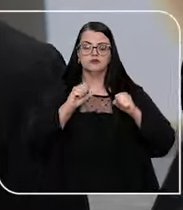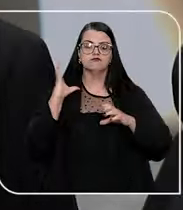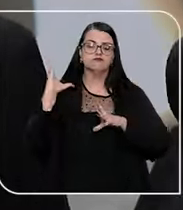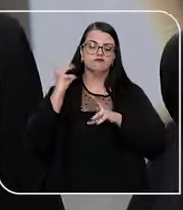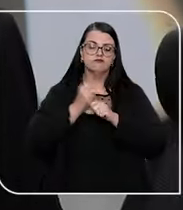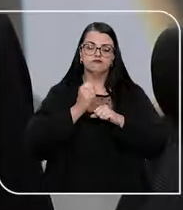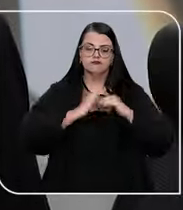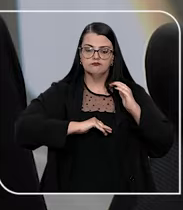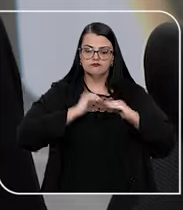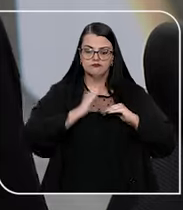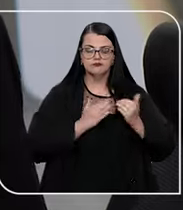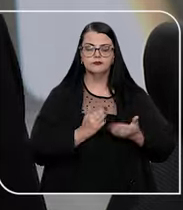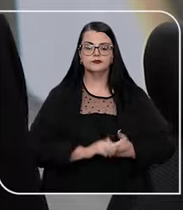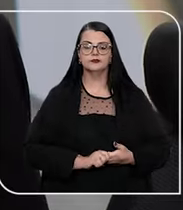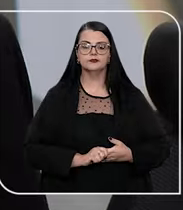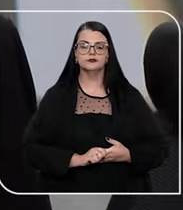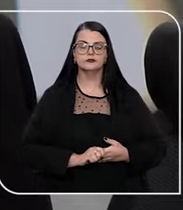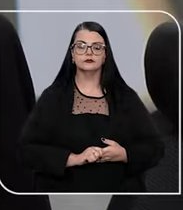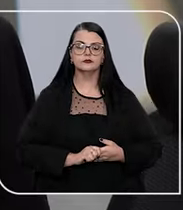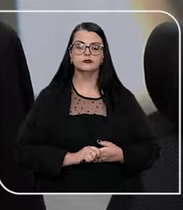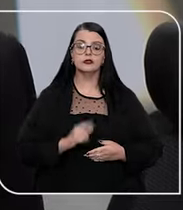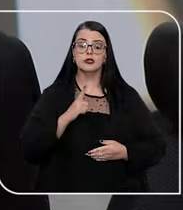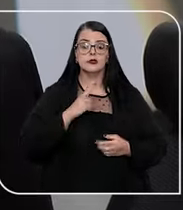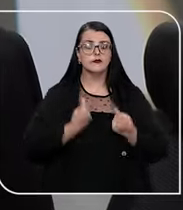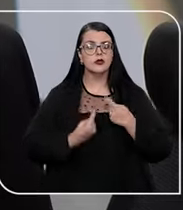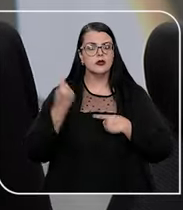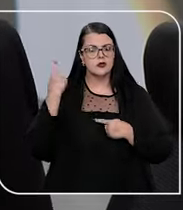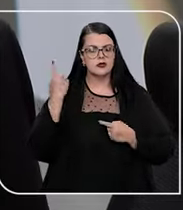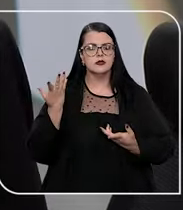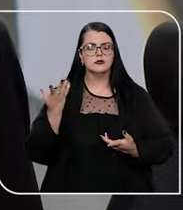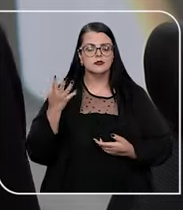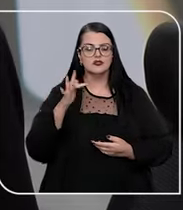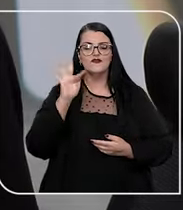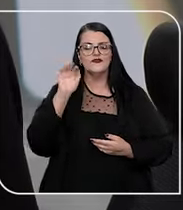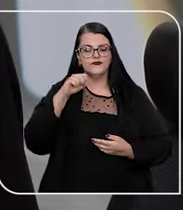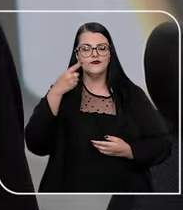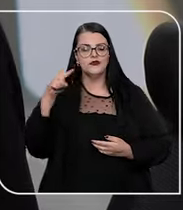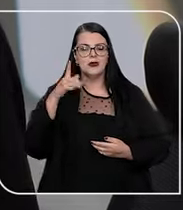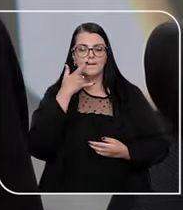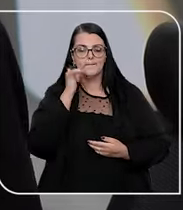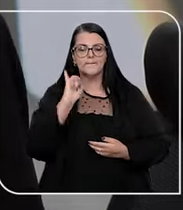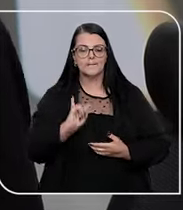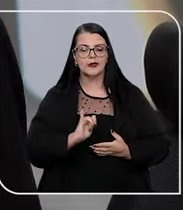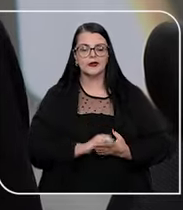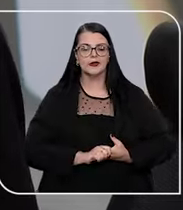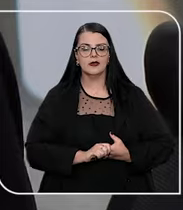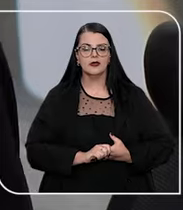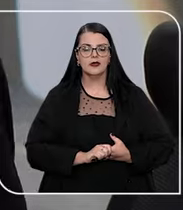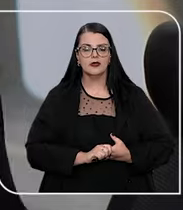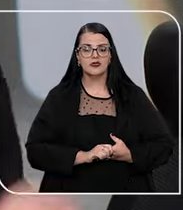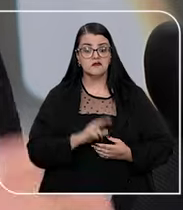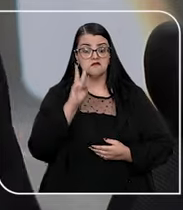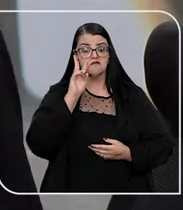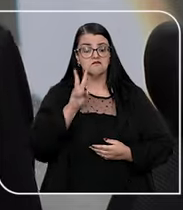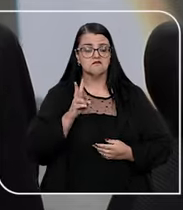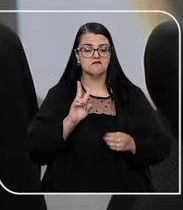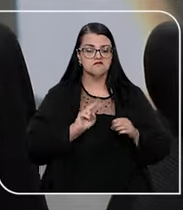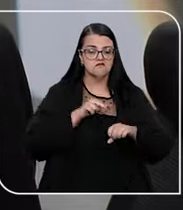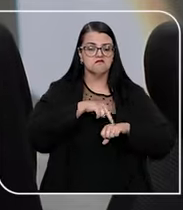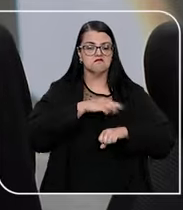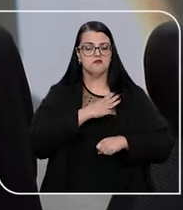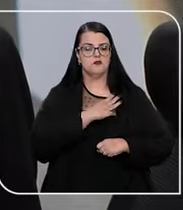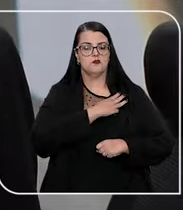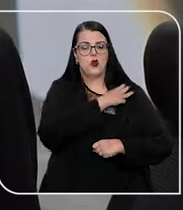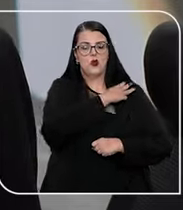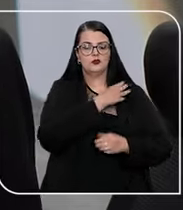marcou a carreira dele eu tinha um grande fã que era o meu pai e meu pai teve a oportunidade de assistir a minha posse aqui